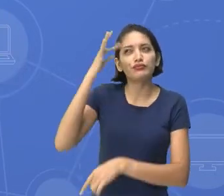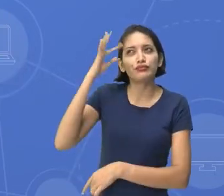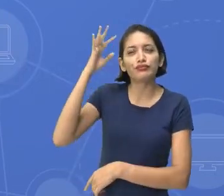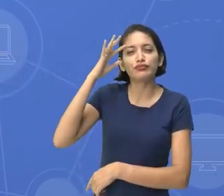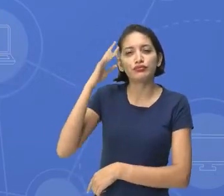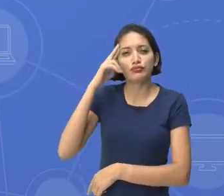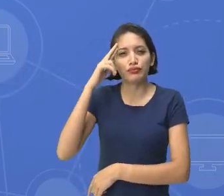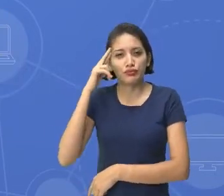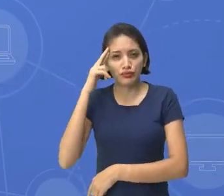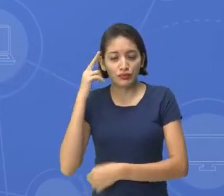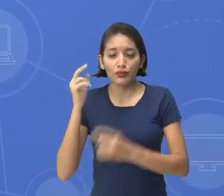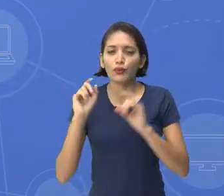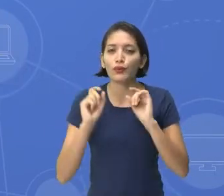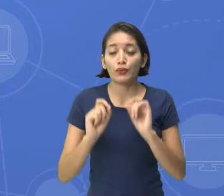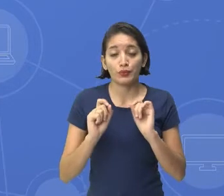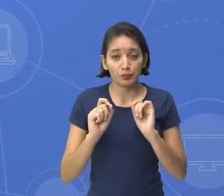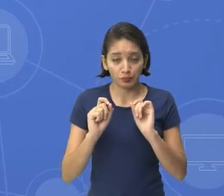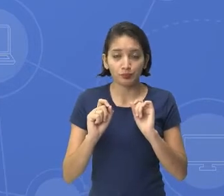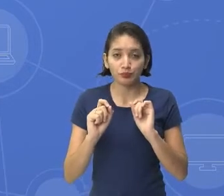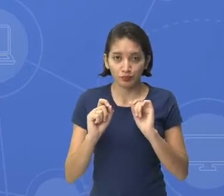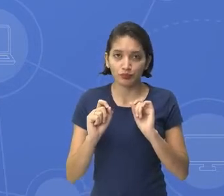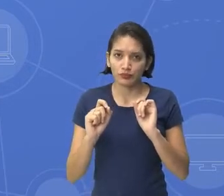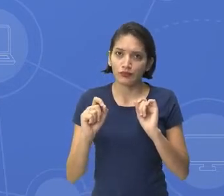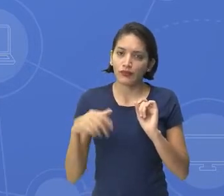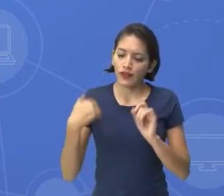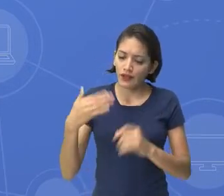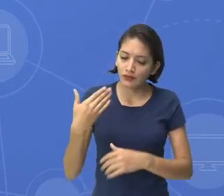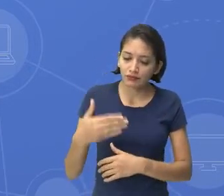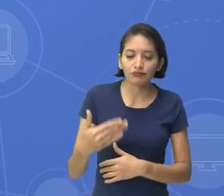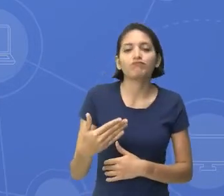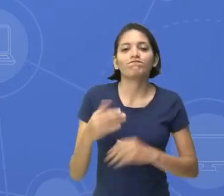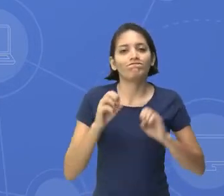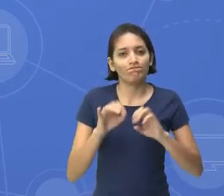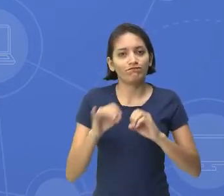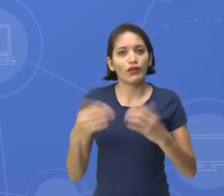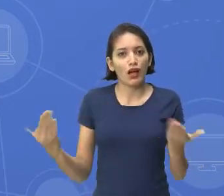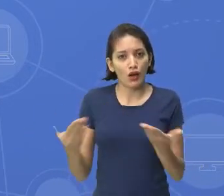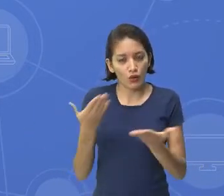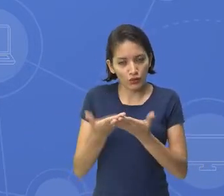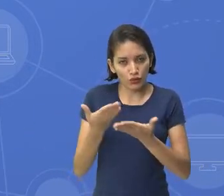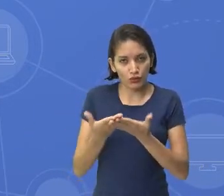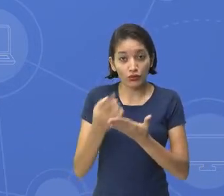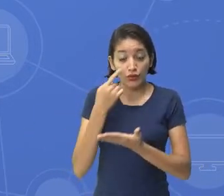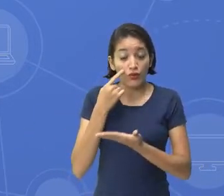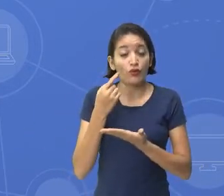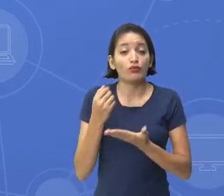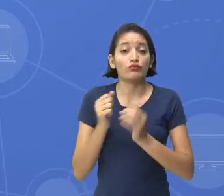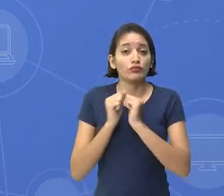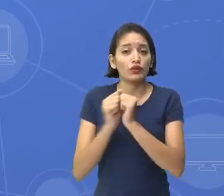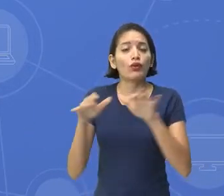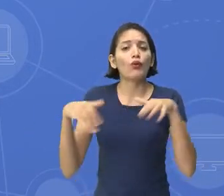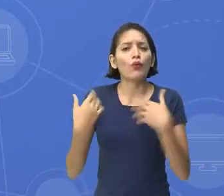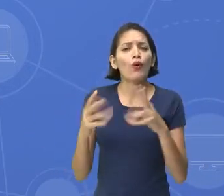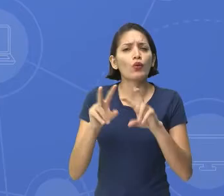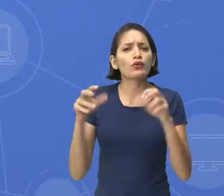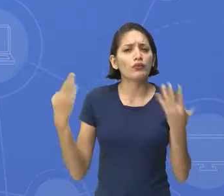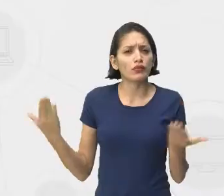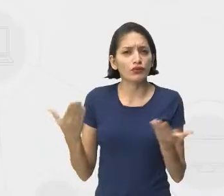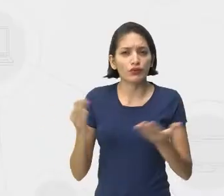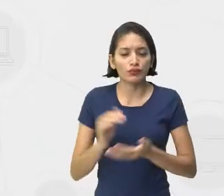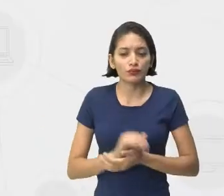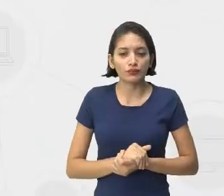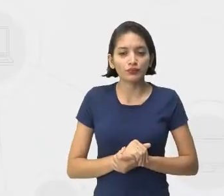refletir e que vai então nortear a nossa aula de hoje, tá certo? Acompanhe comigo aí qual vai ser o assunto da